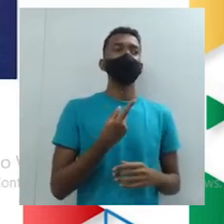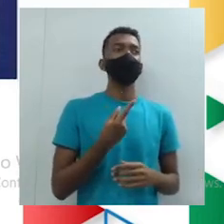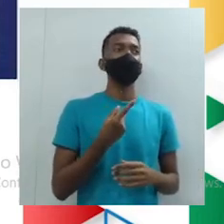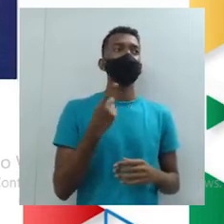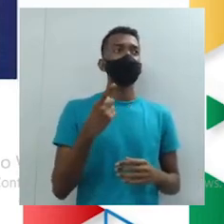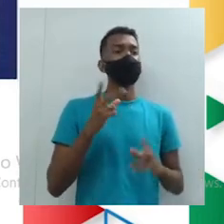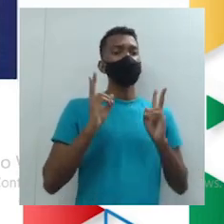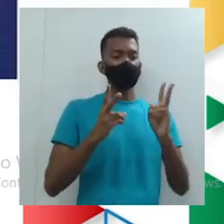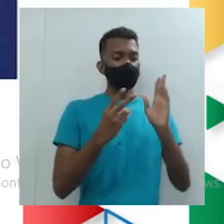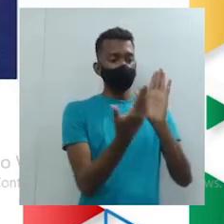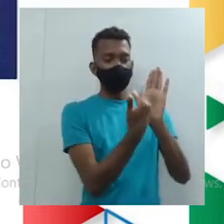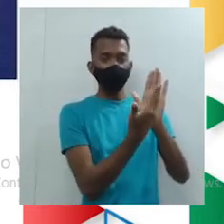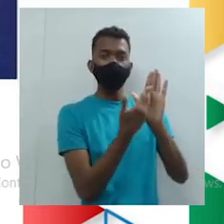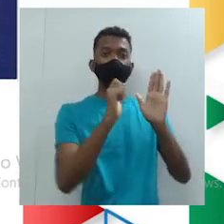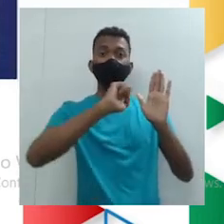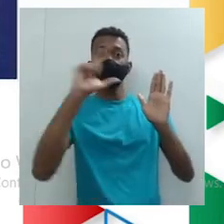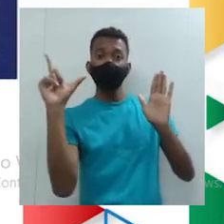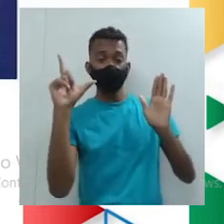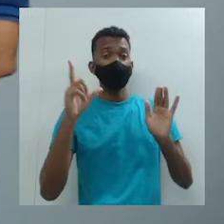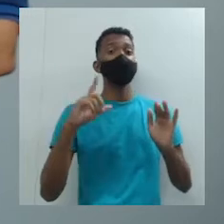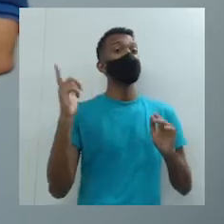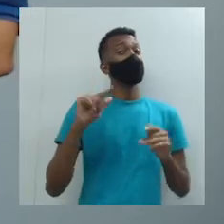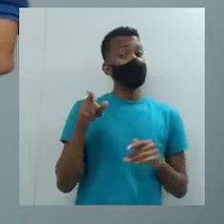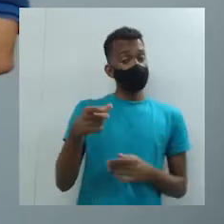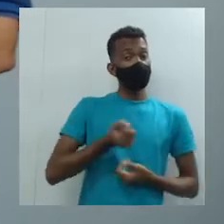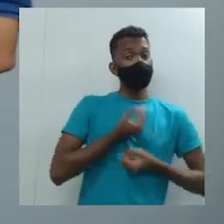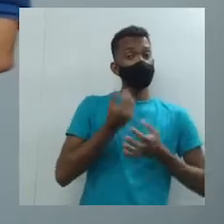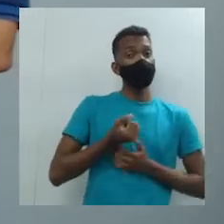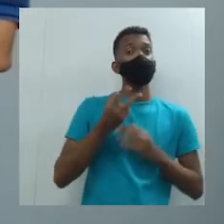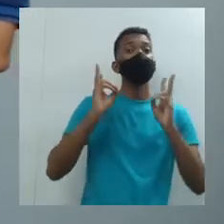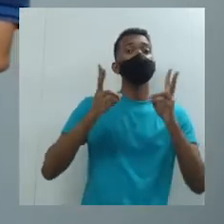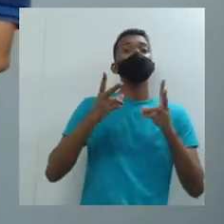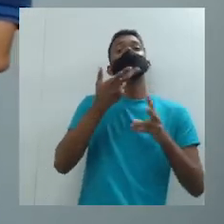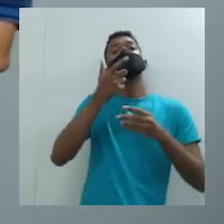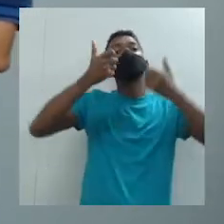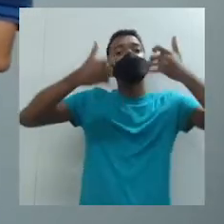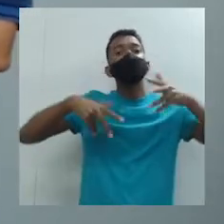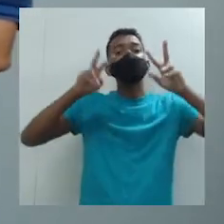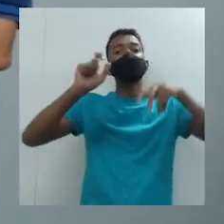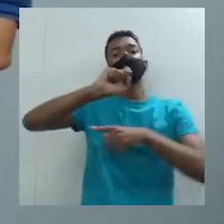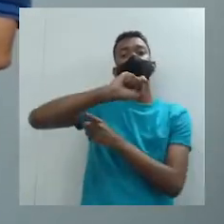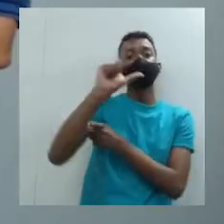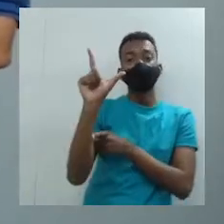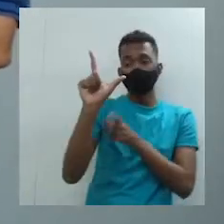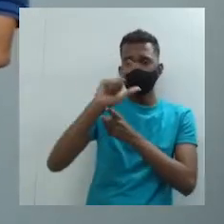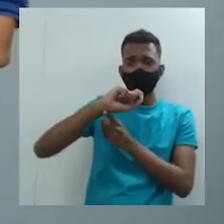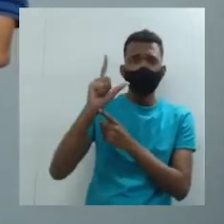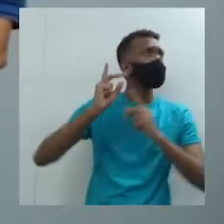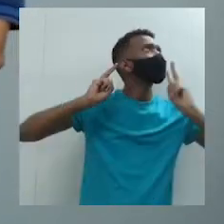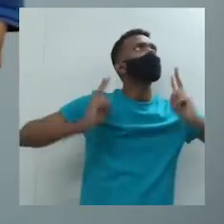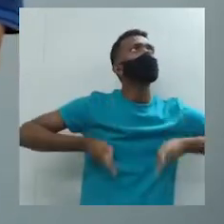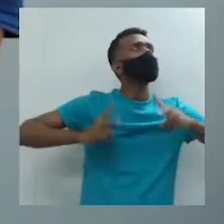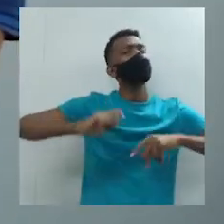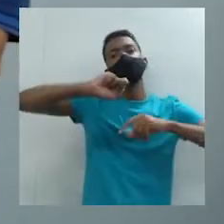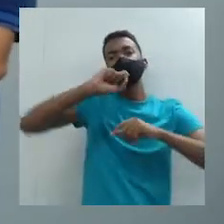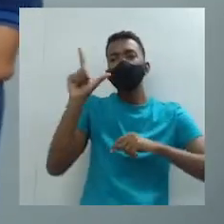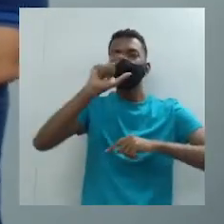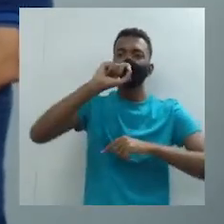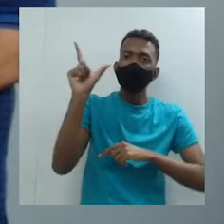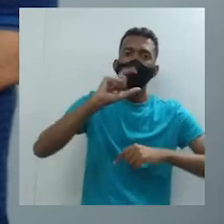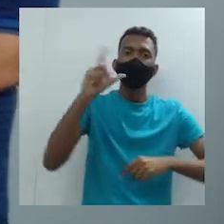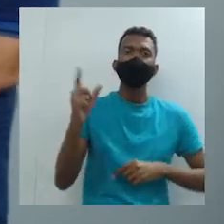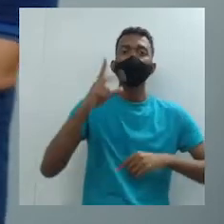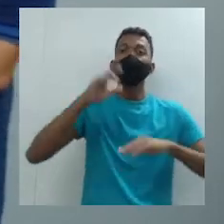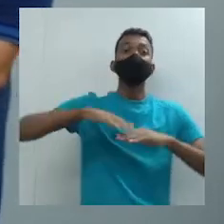o azul. Pessoal, na poesia do Carlos Pena Filho, a menção à cor azul, ela é uma constante. Existem mais